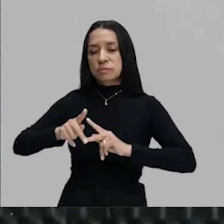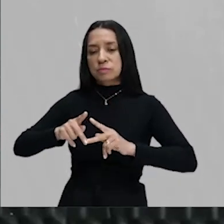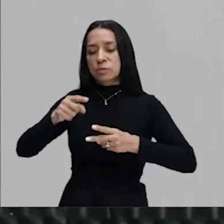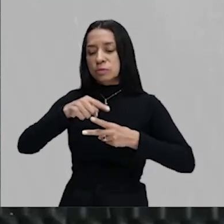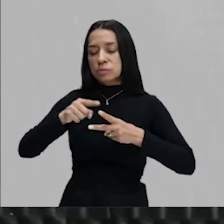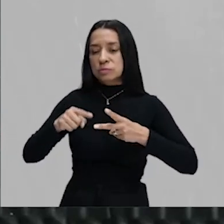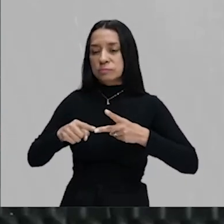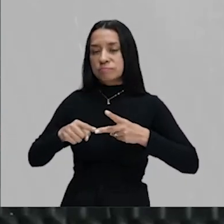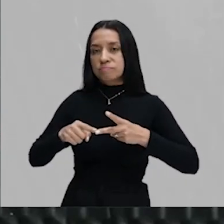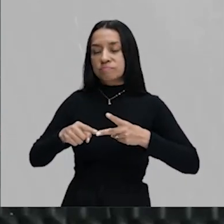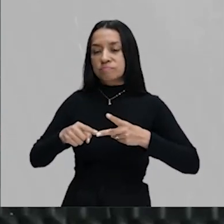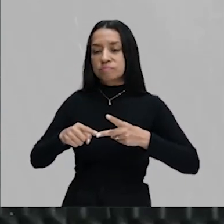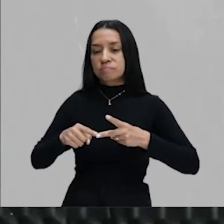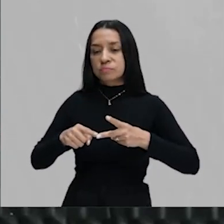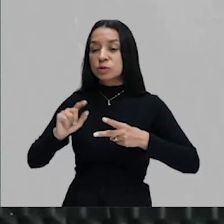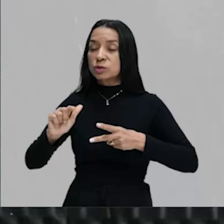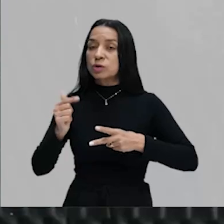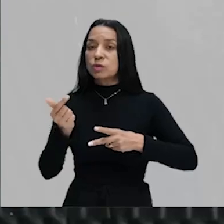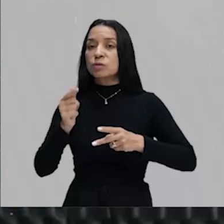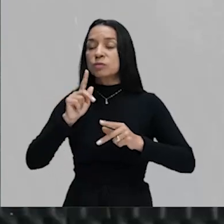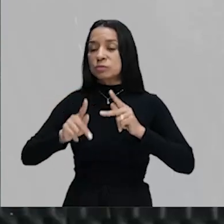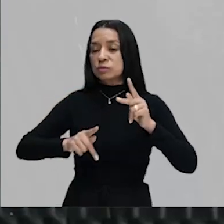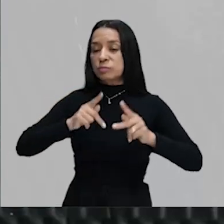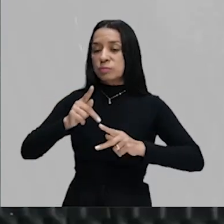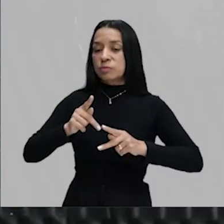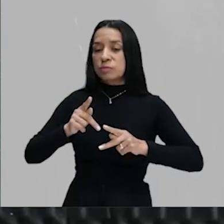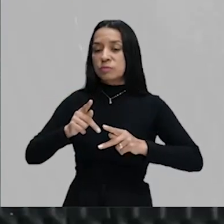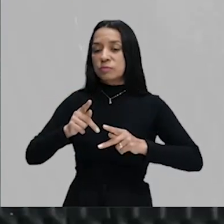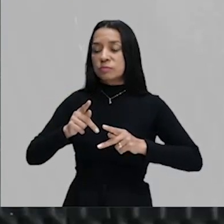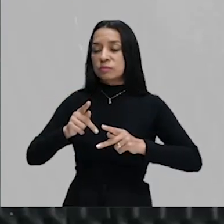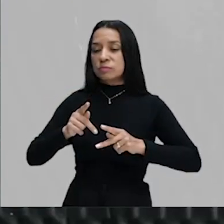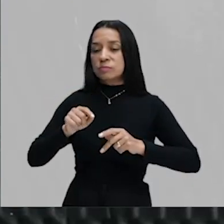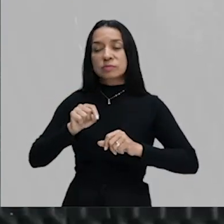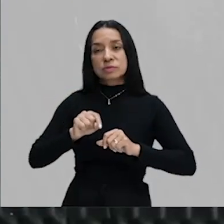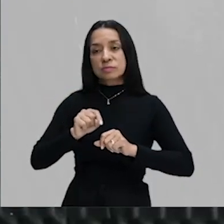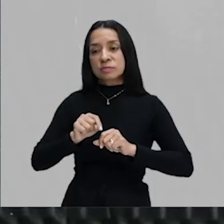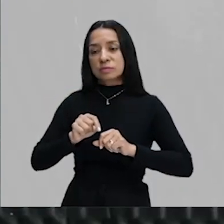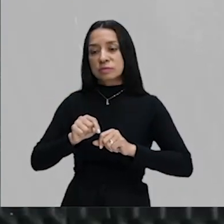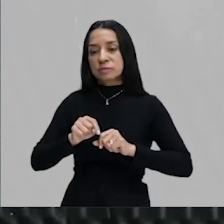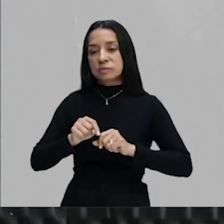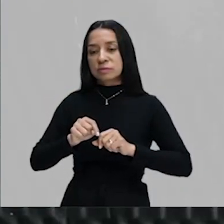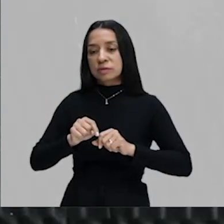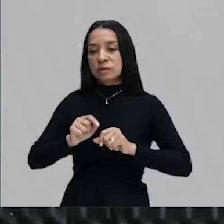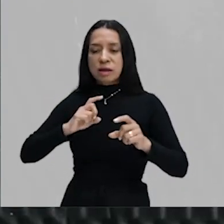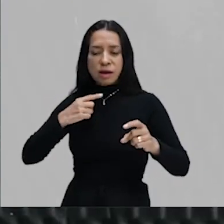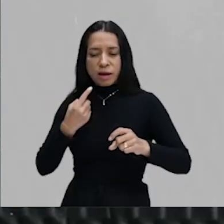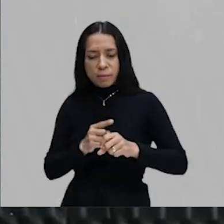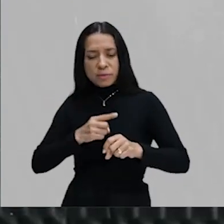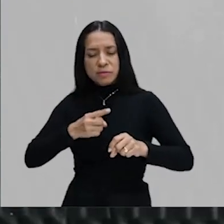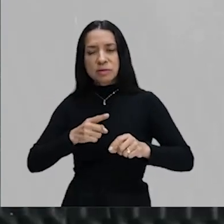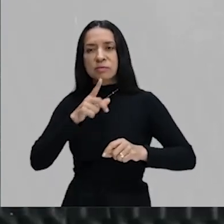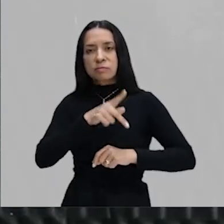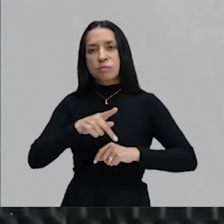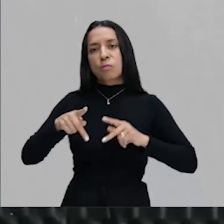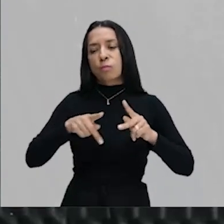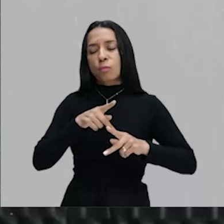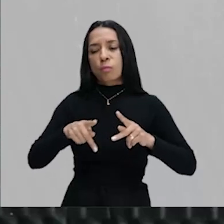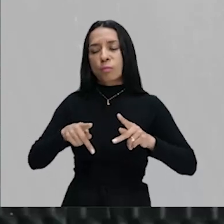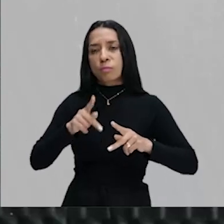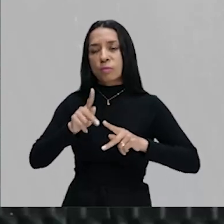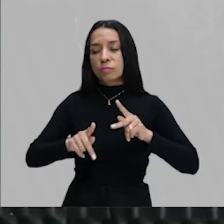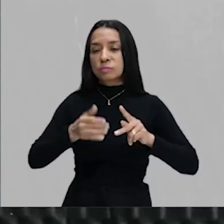assírios, certo? E de outros povos que geralmente colocavam os hebreus sobre ameaças, como os